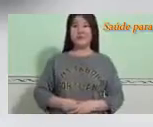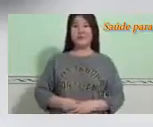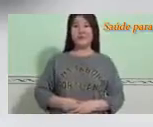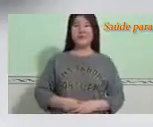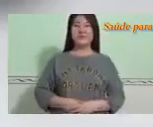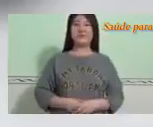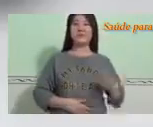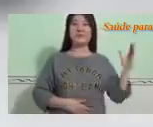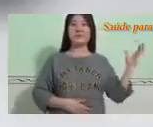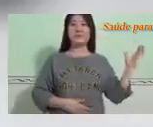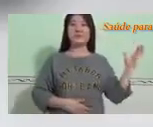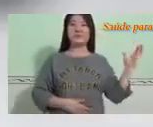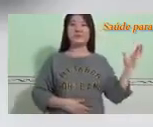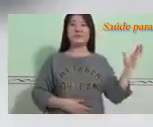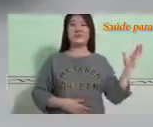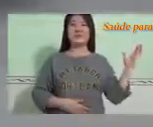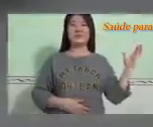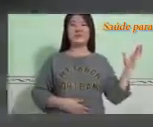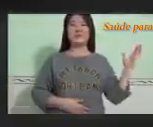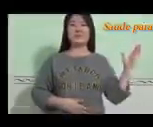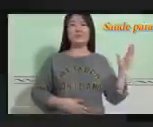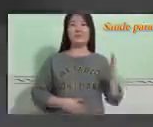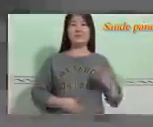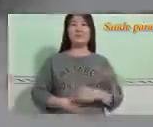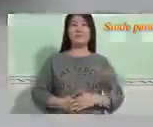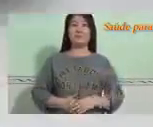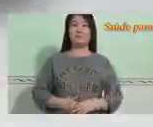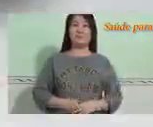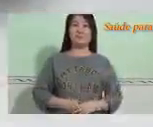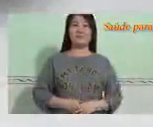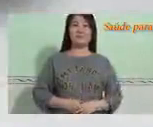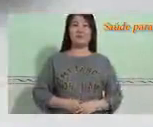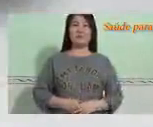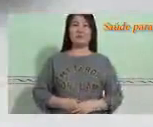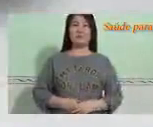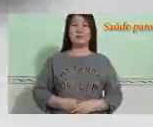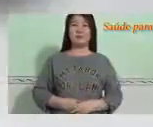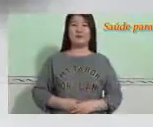Assista ao vídeo seguinte, vírgula, e veja quais as posições para um sono perfeito.